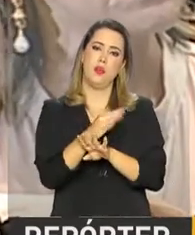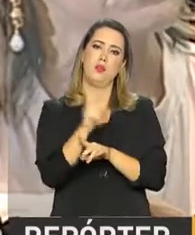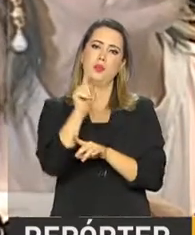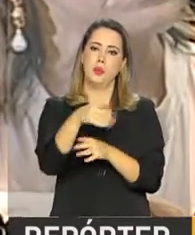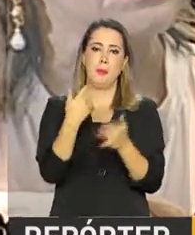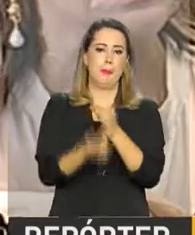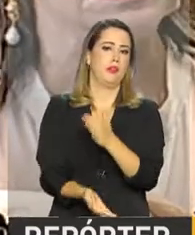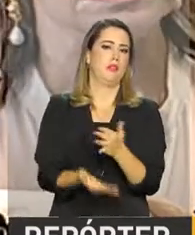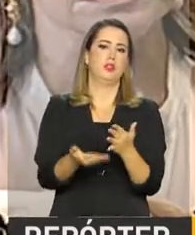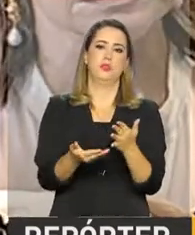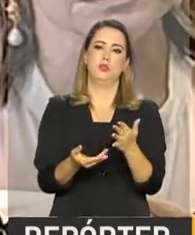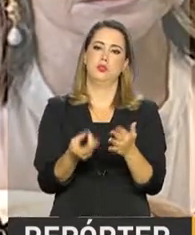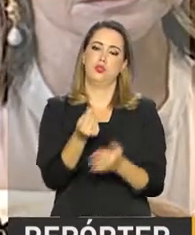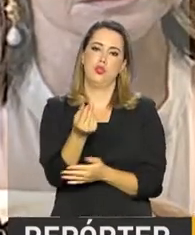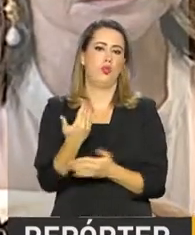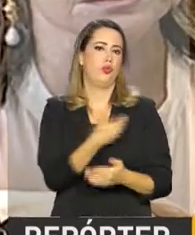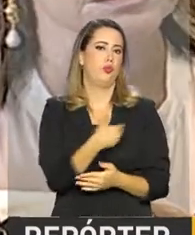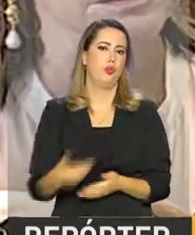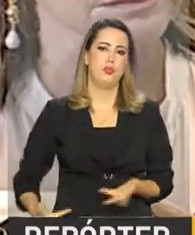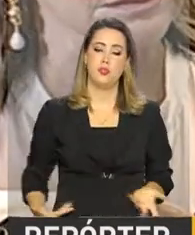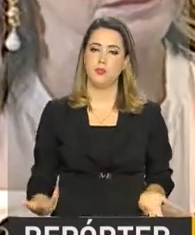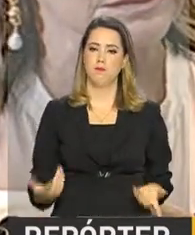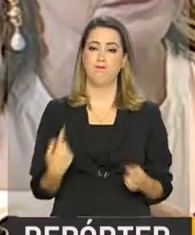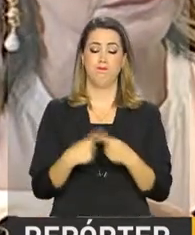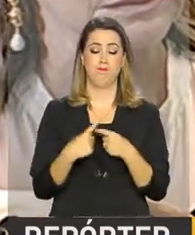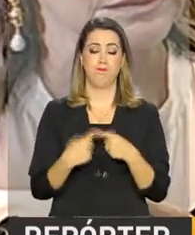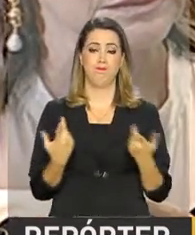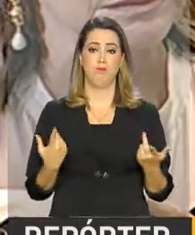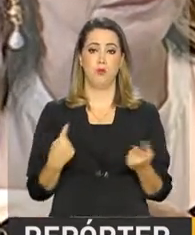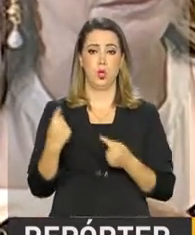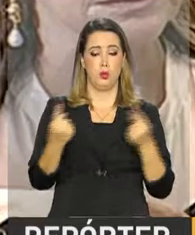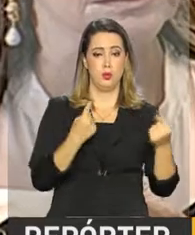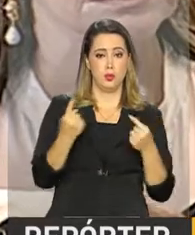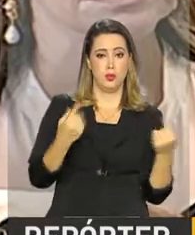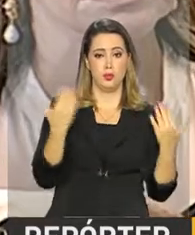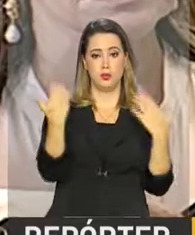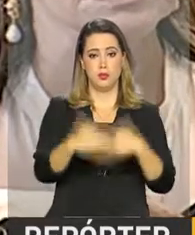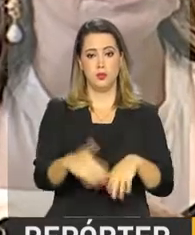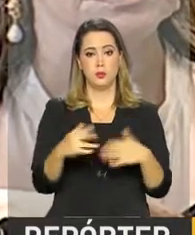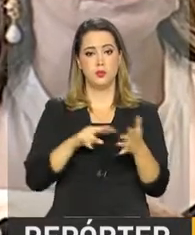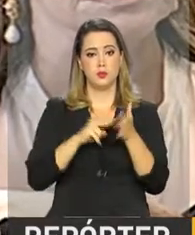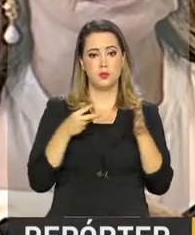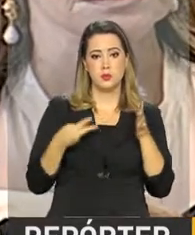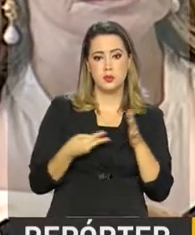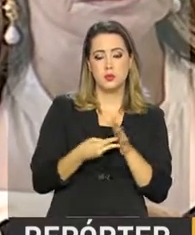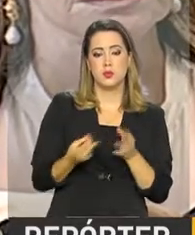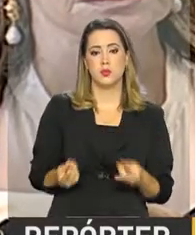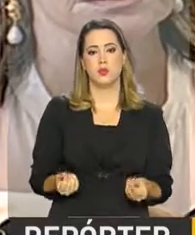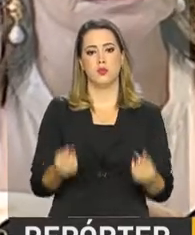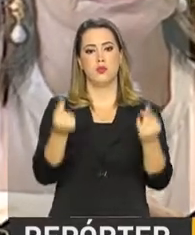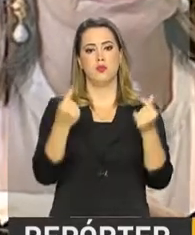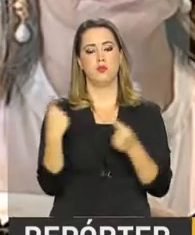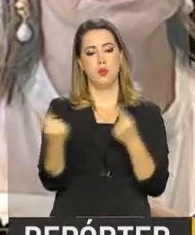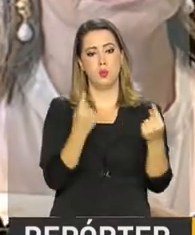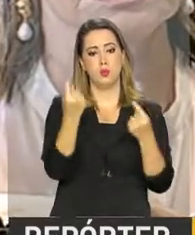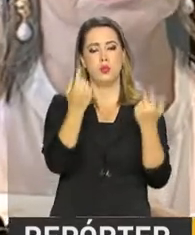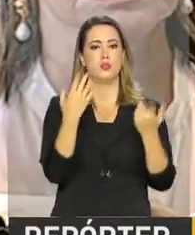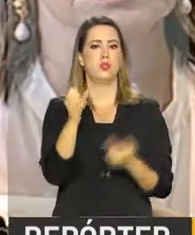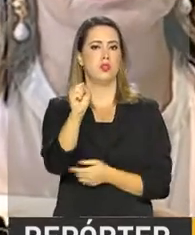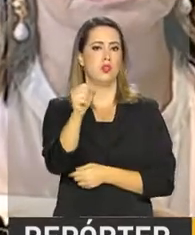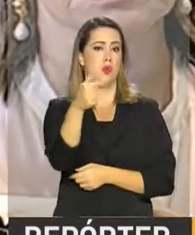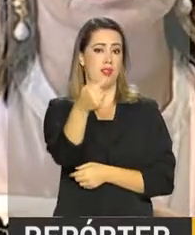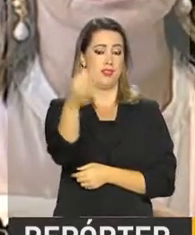está desperdiçando recursos públicos, que cada aplicação significa um custo individual de